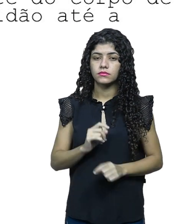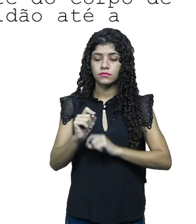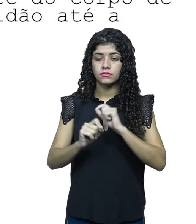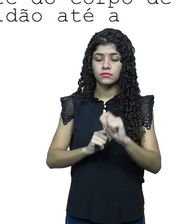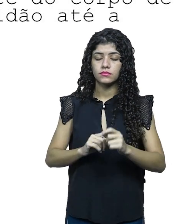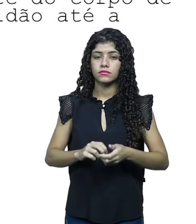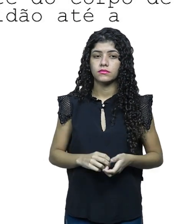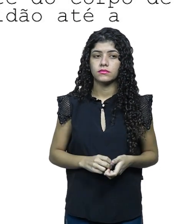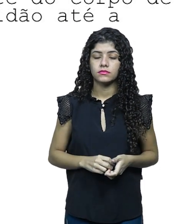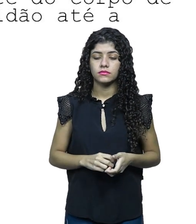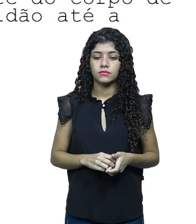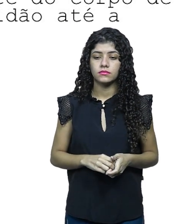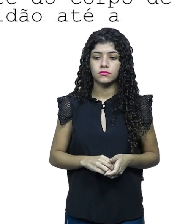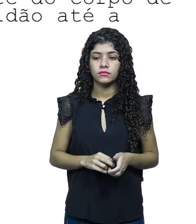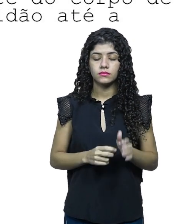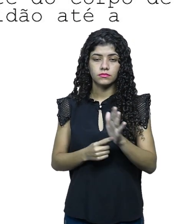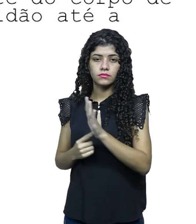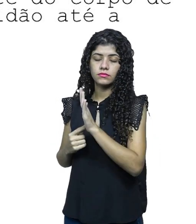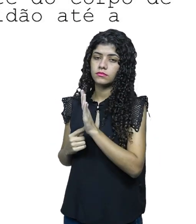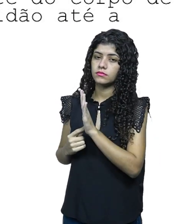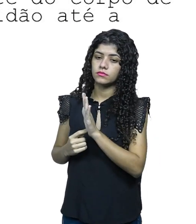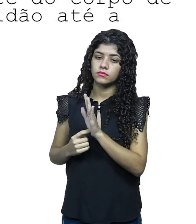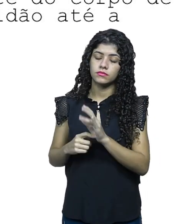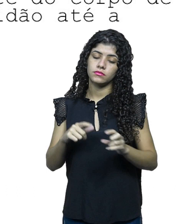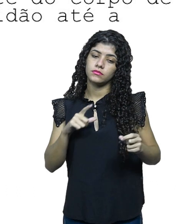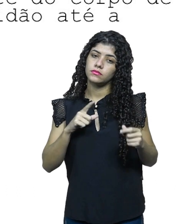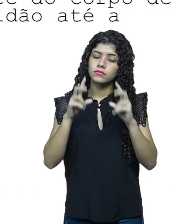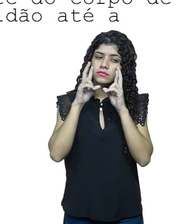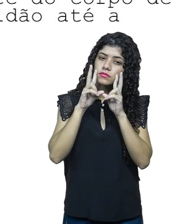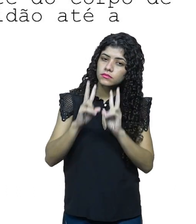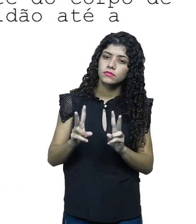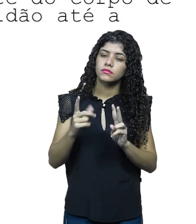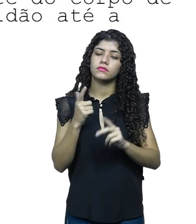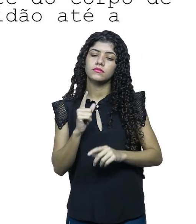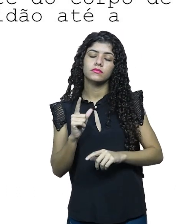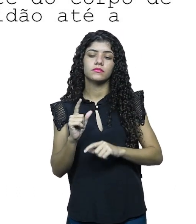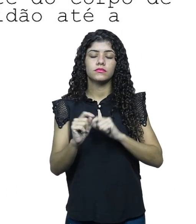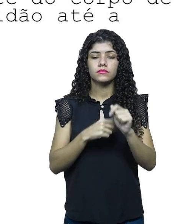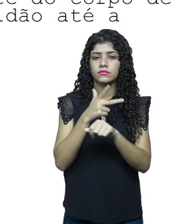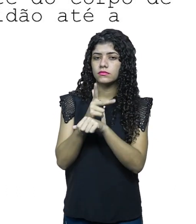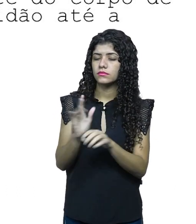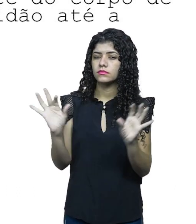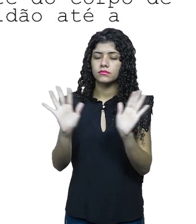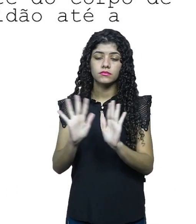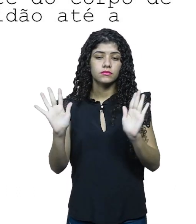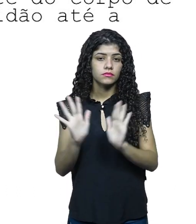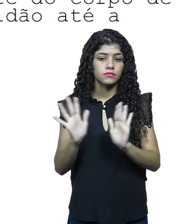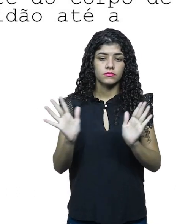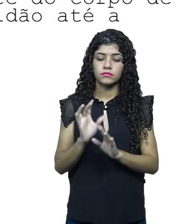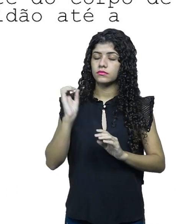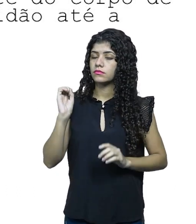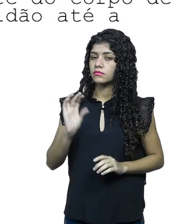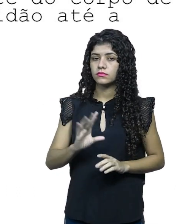pontos, filmagens de arquivo. O insert é o que vai marcar esse cabeçalho. Aí veja que não foi necessário colocar ambiente, etc. e